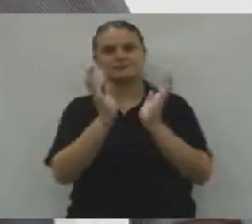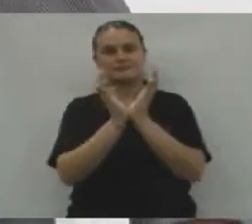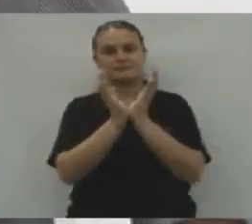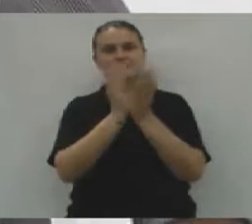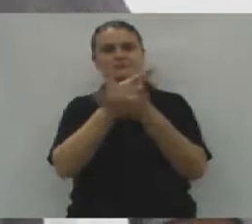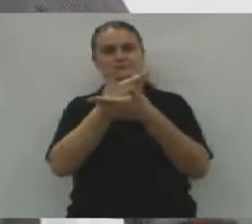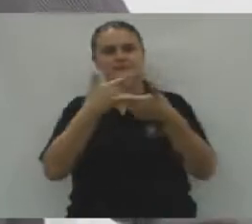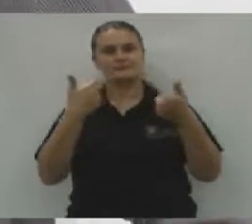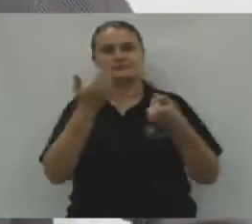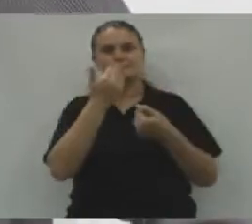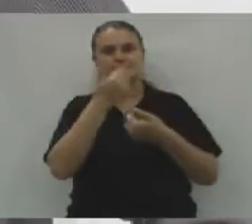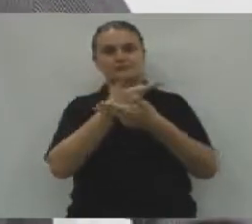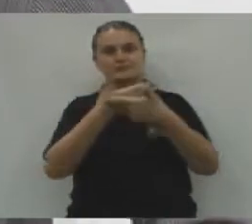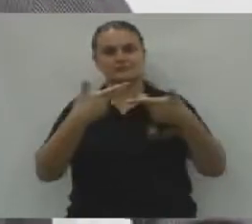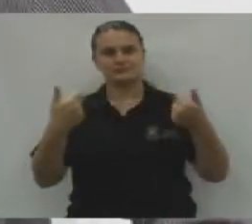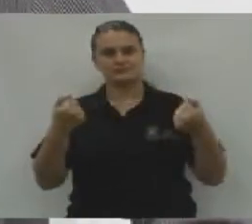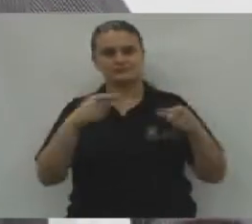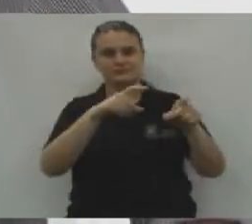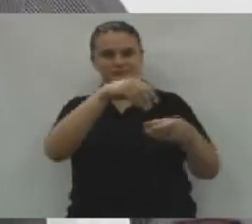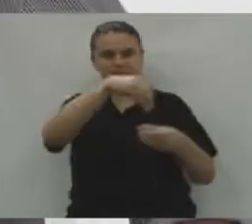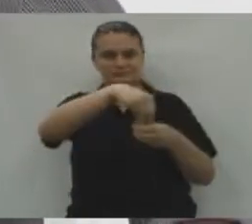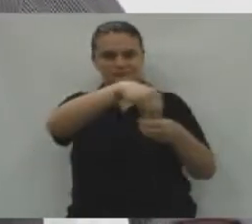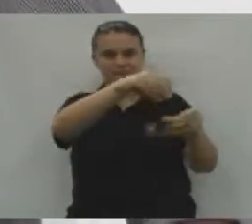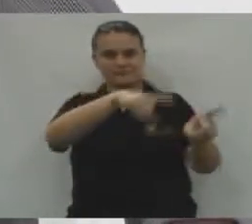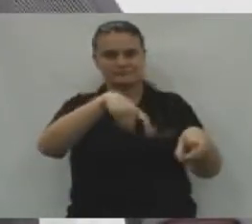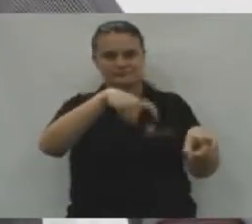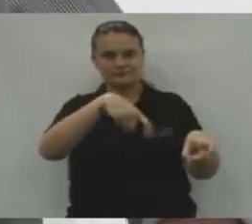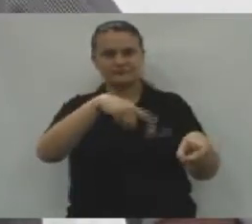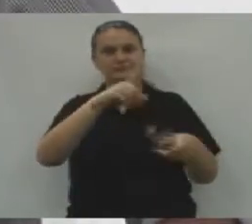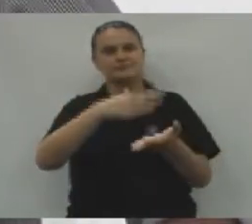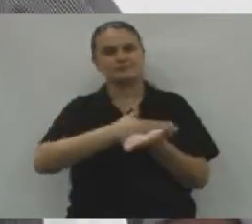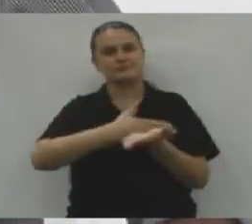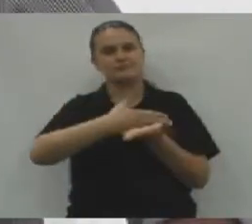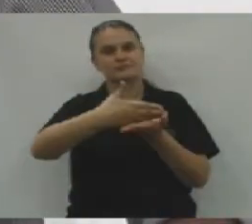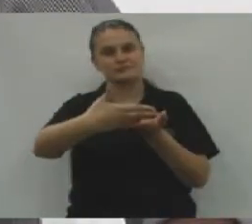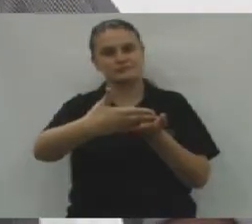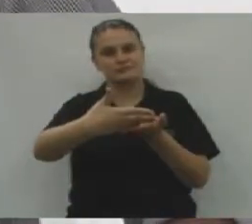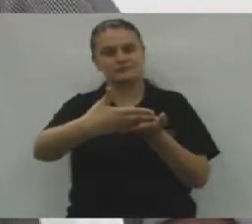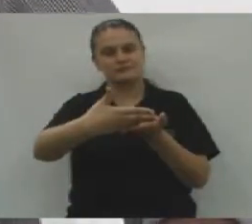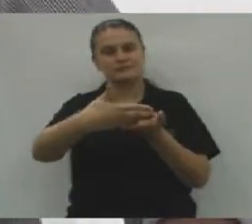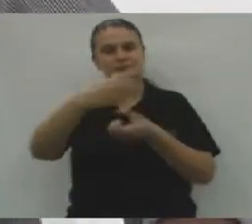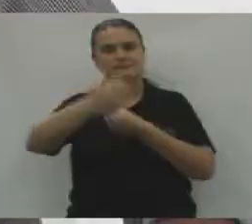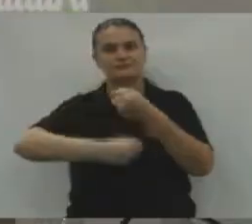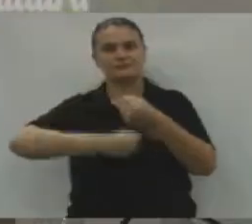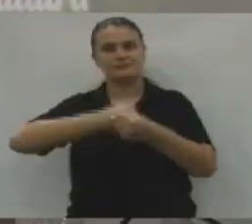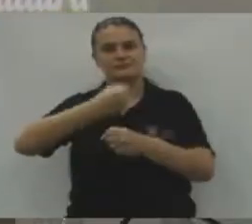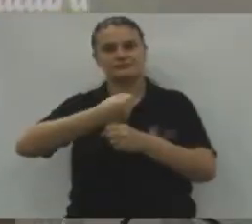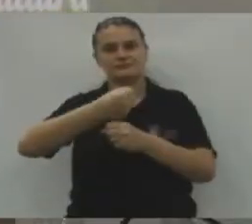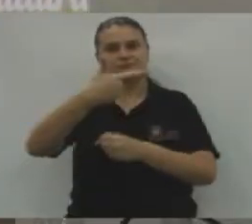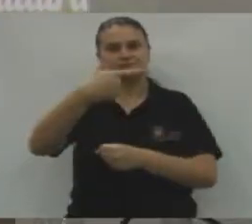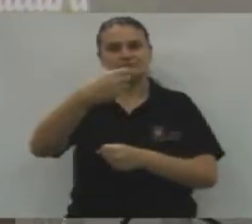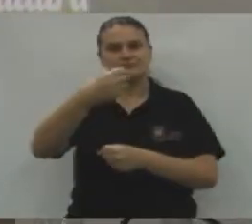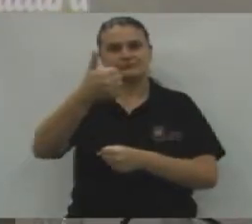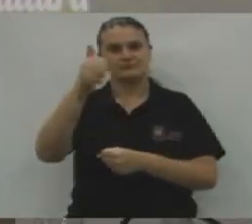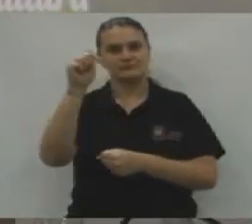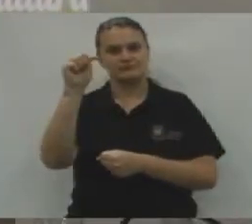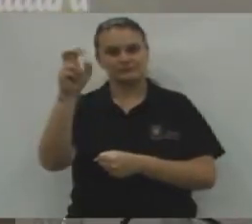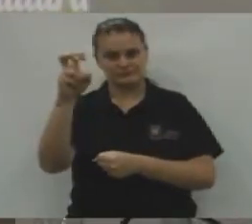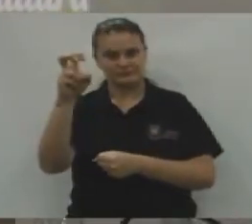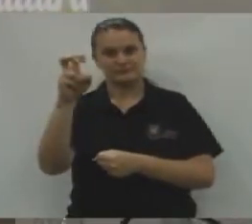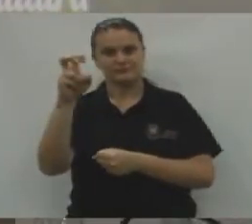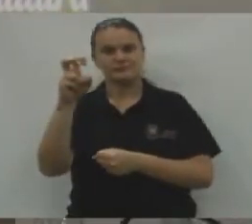Hortifruticultura, como vocês estão vendo aí, ele foi iniciado já em 2015, e